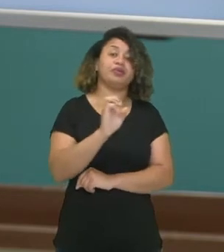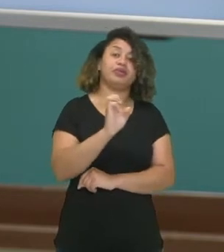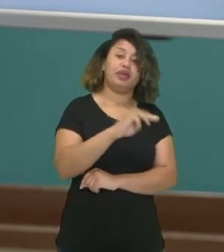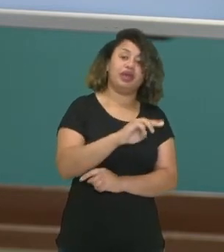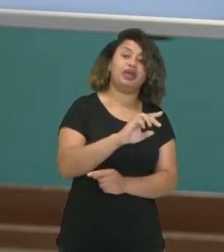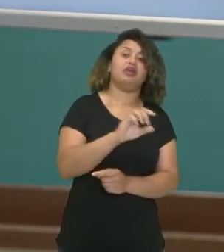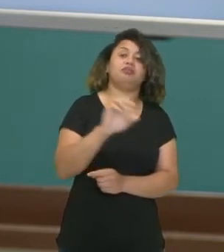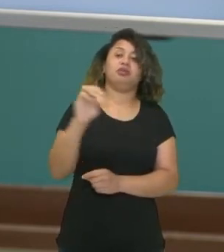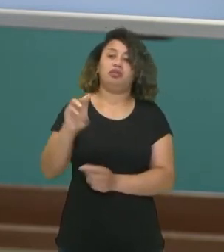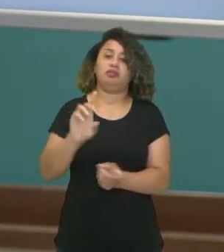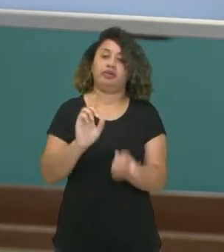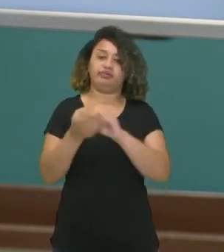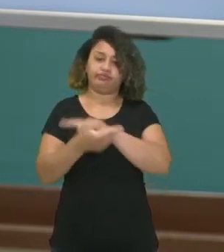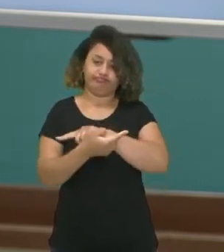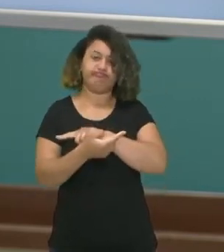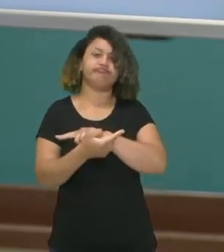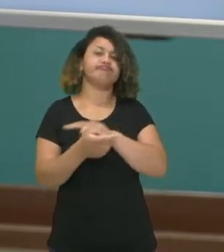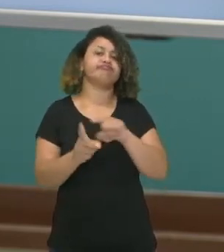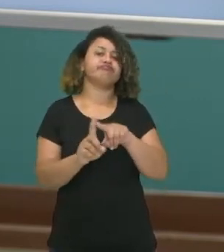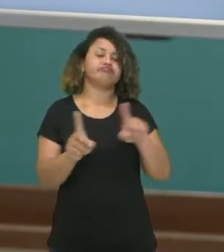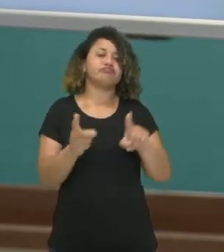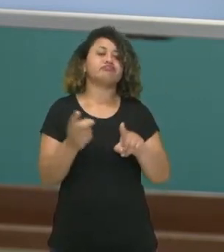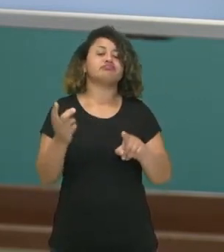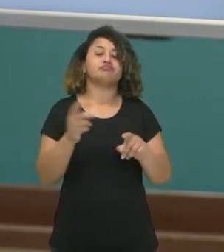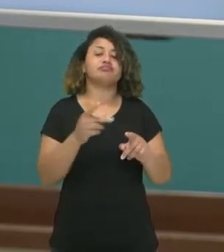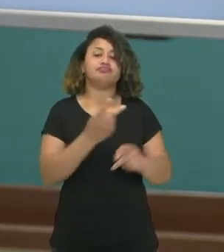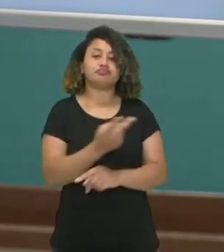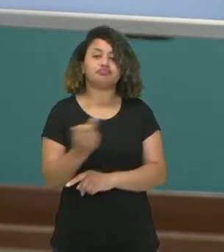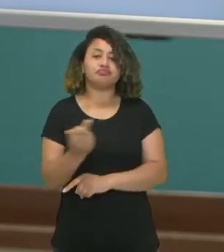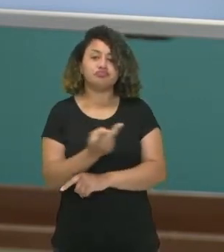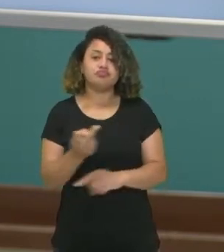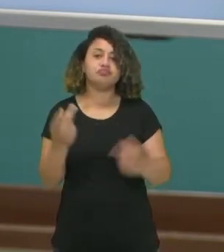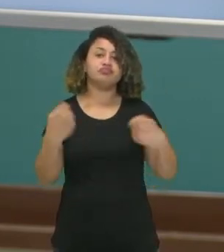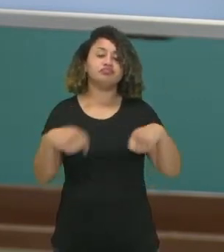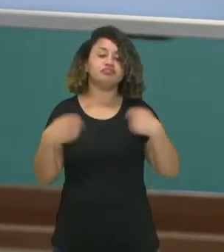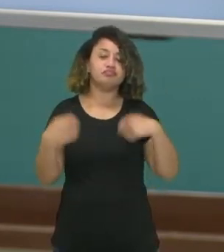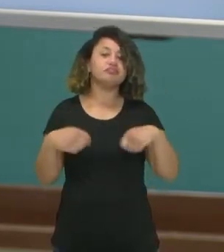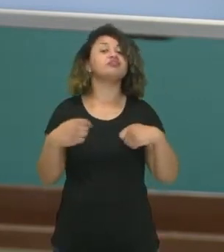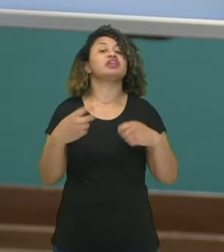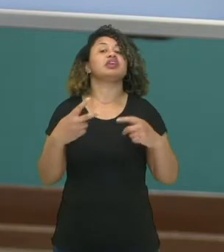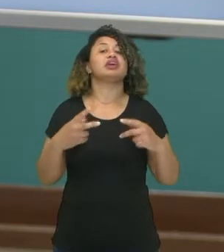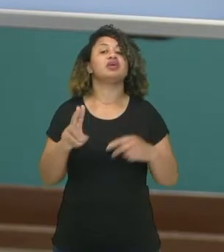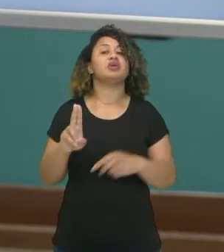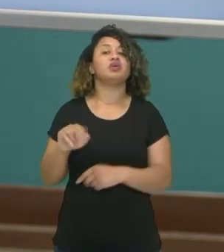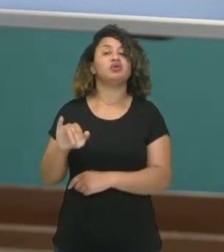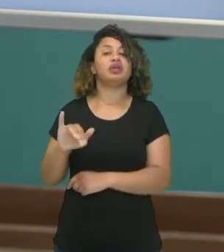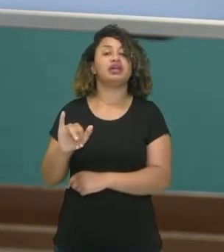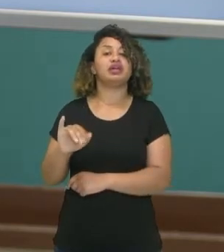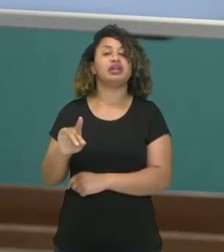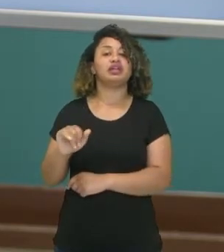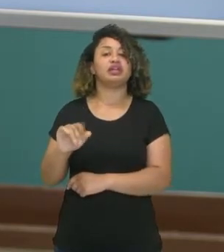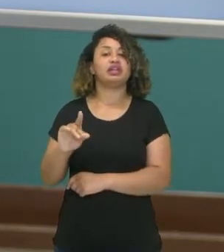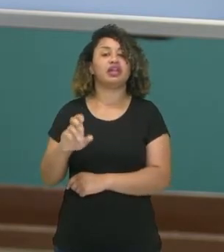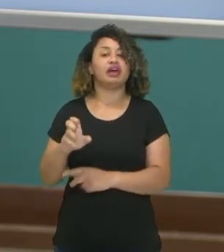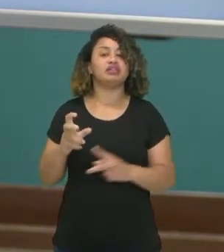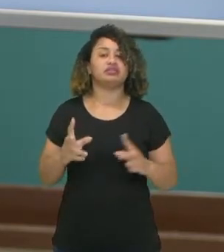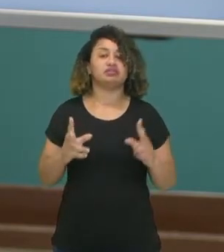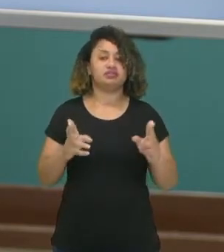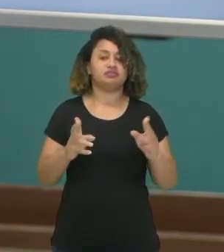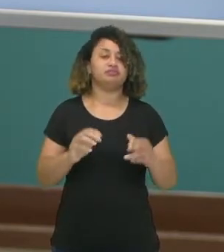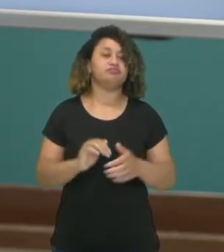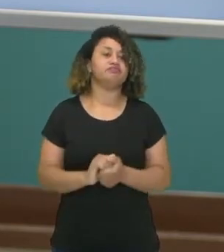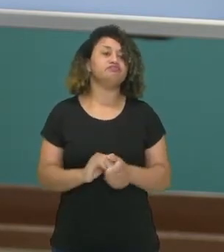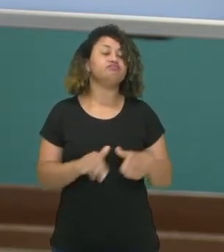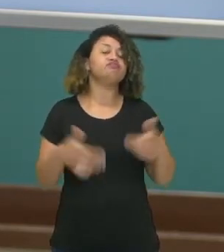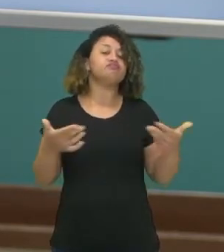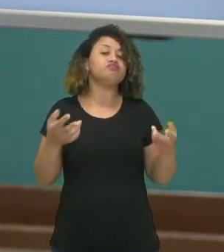metros, ok? Mas as duas figuras devem ter a mesma unidade de medida, ok? Então,